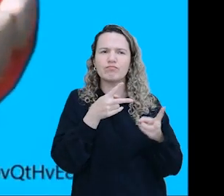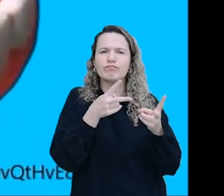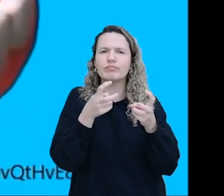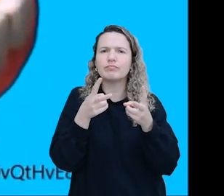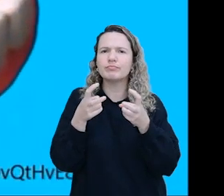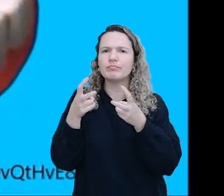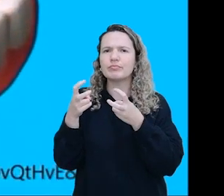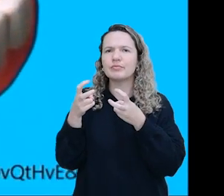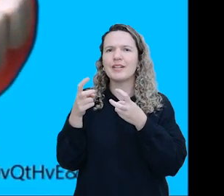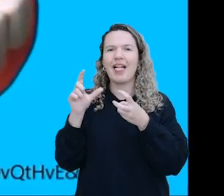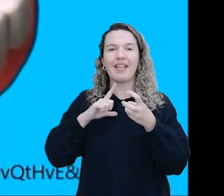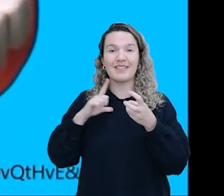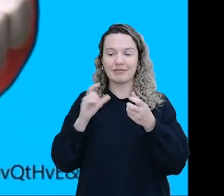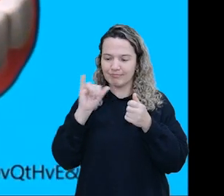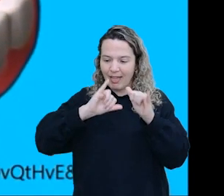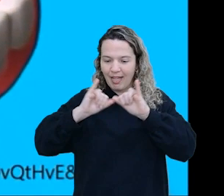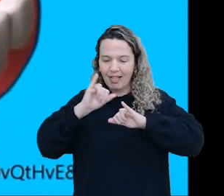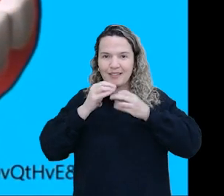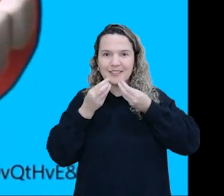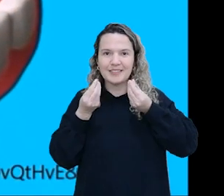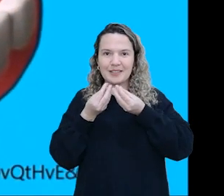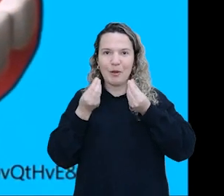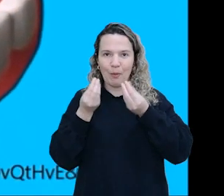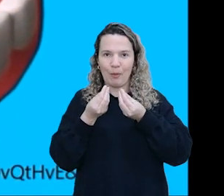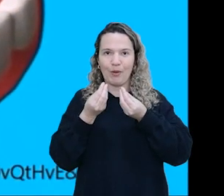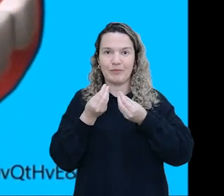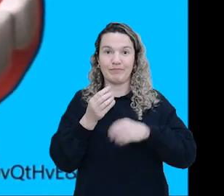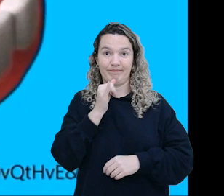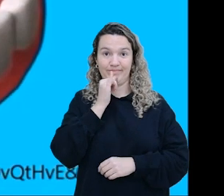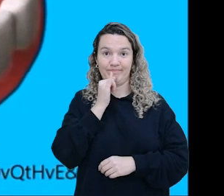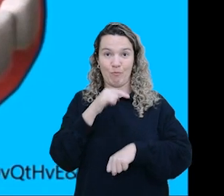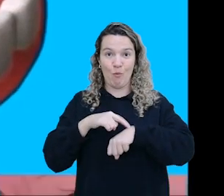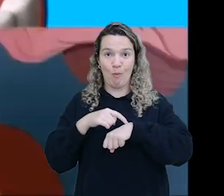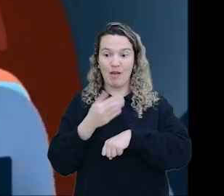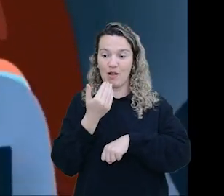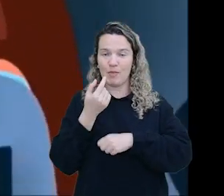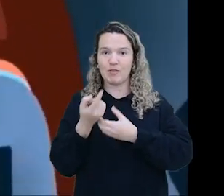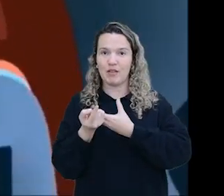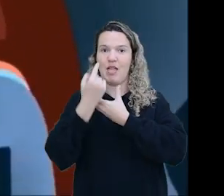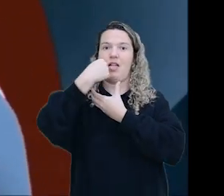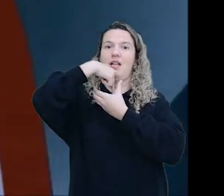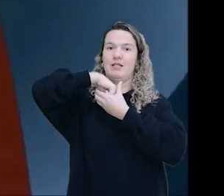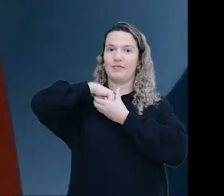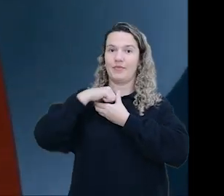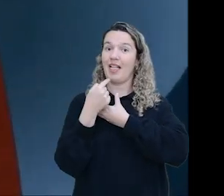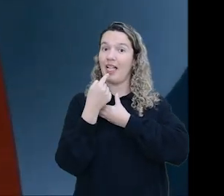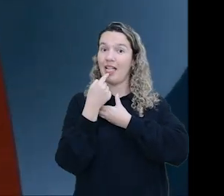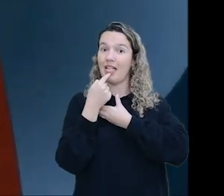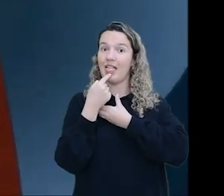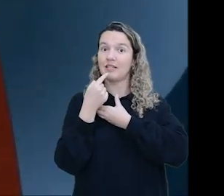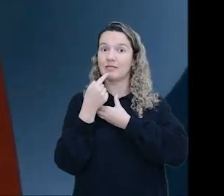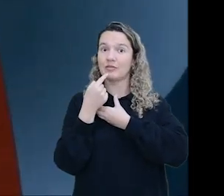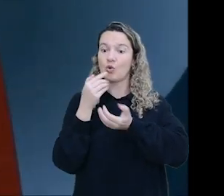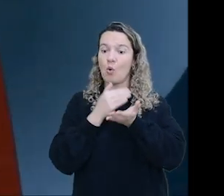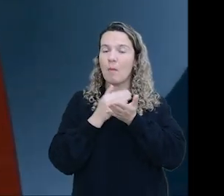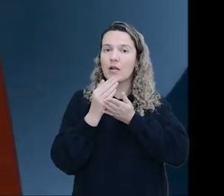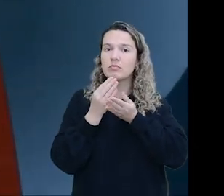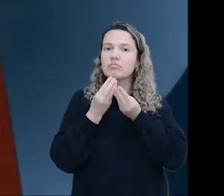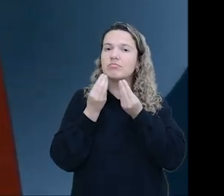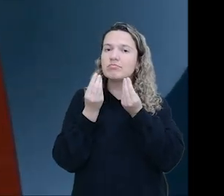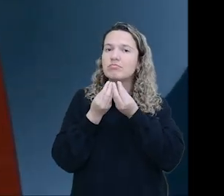é captada a química dos sabores. Quando nós ingerimos um alimento, é na língua que se dá